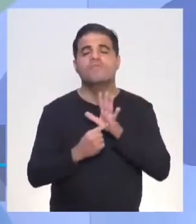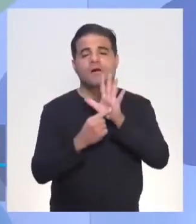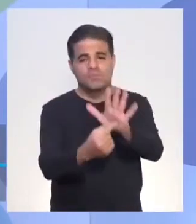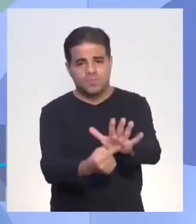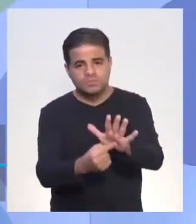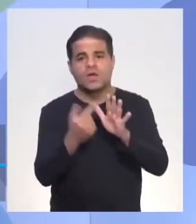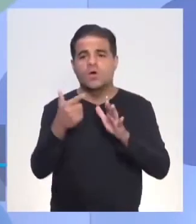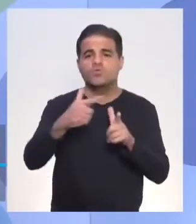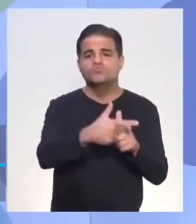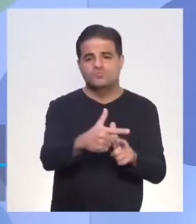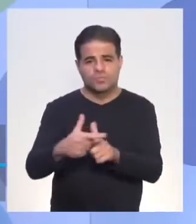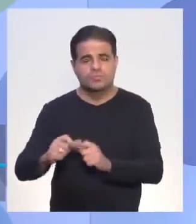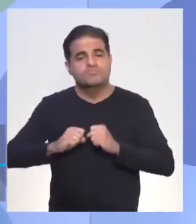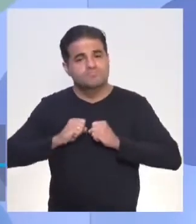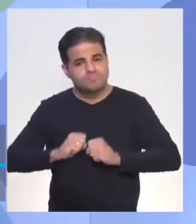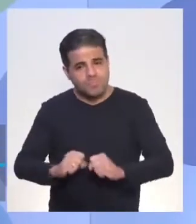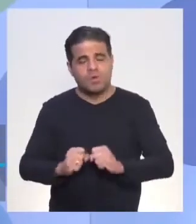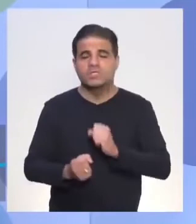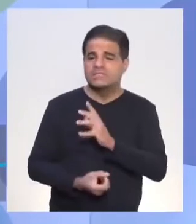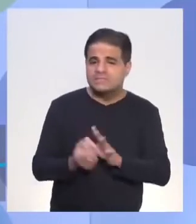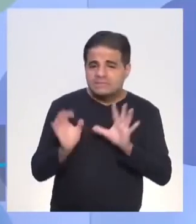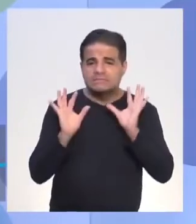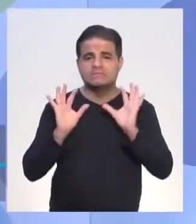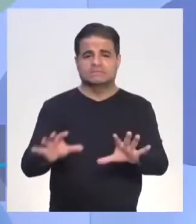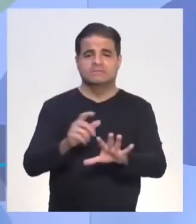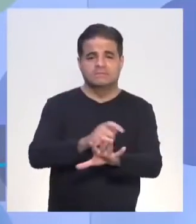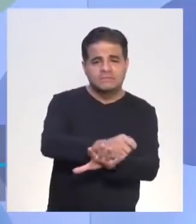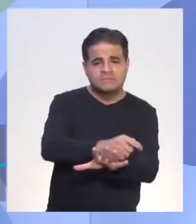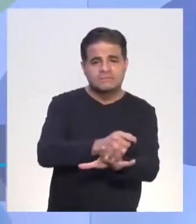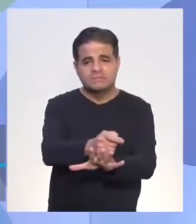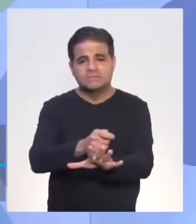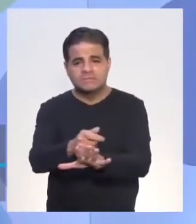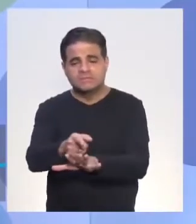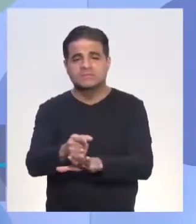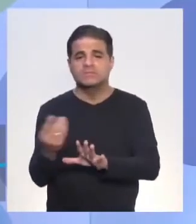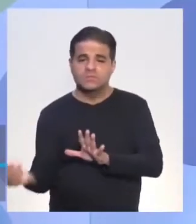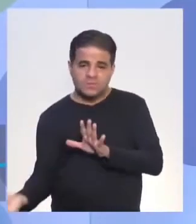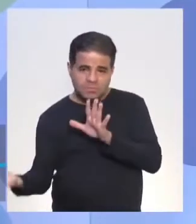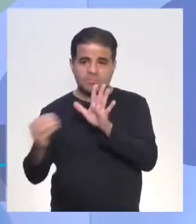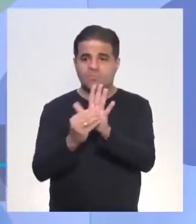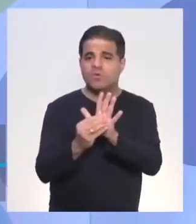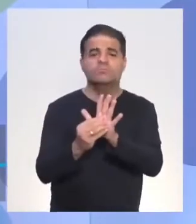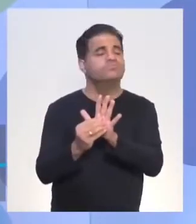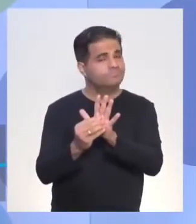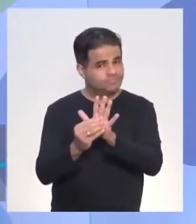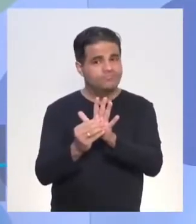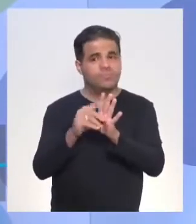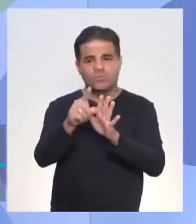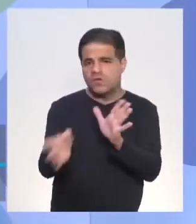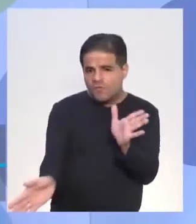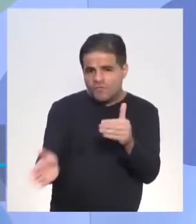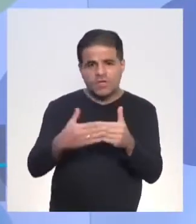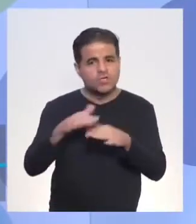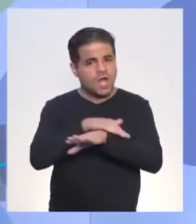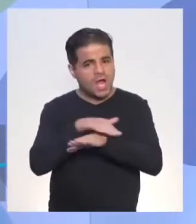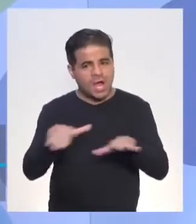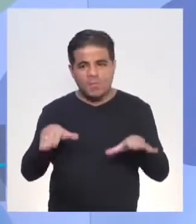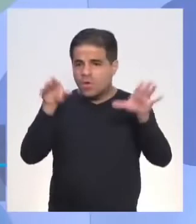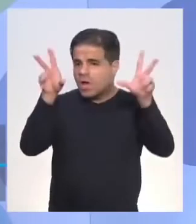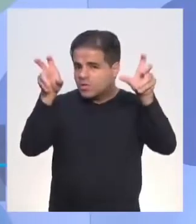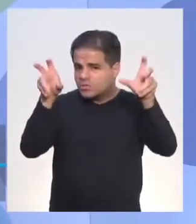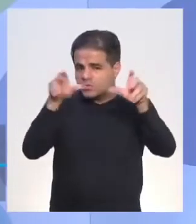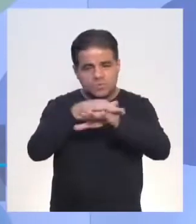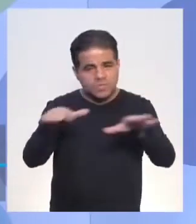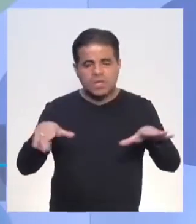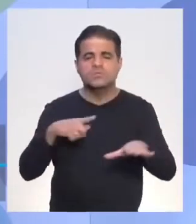outros problemas que podem causar fake news. Então, perceba que aí, quando você está pondo ponto de vista, não quer dizer que você fechou o assunto, quer dizer que você